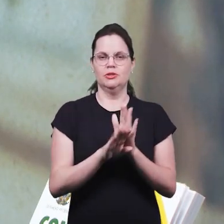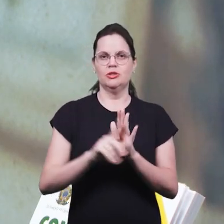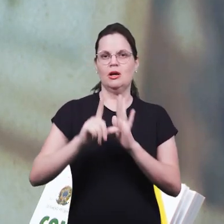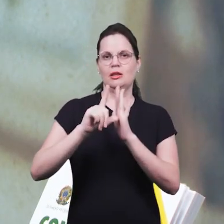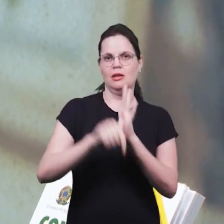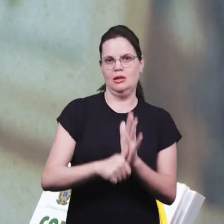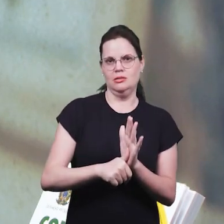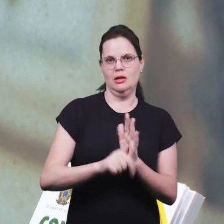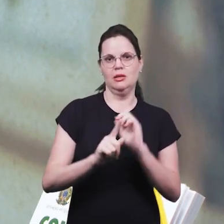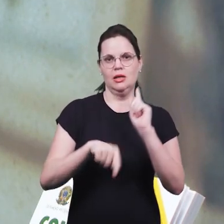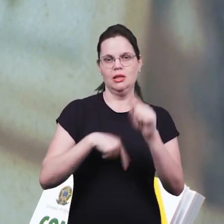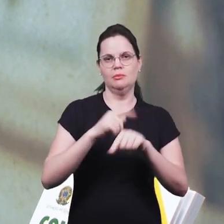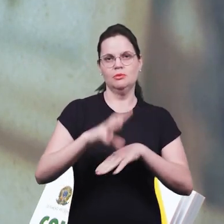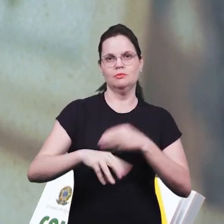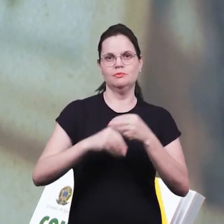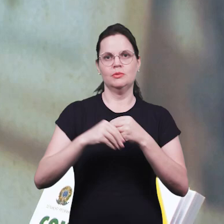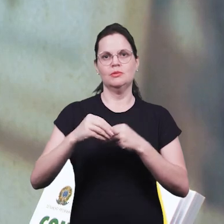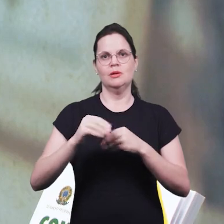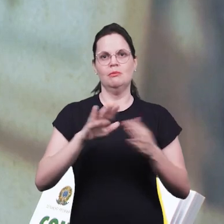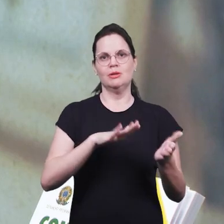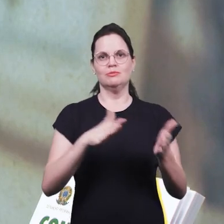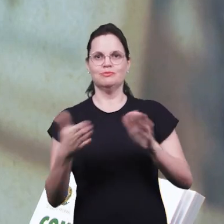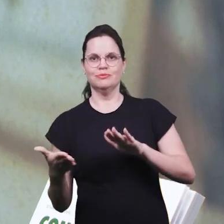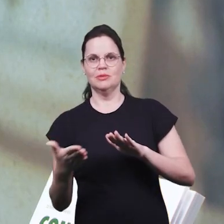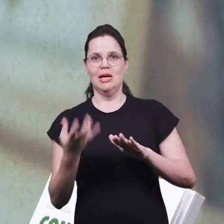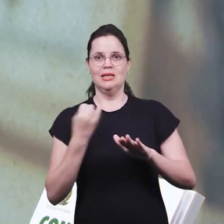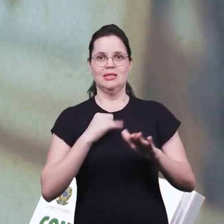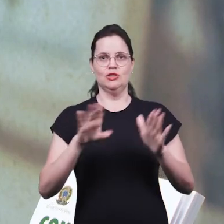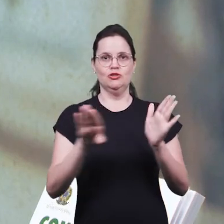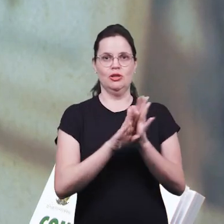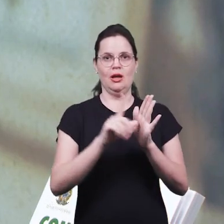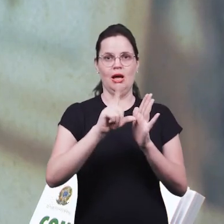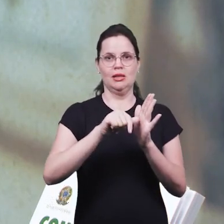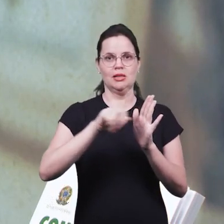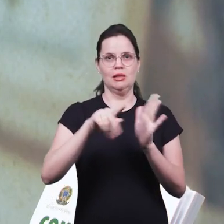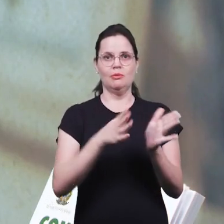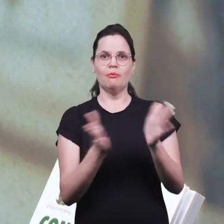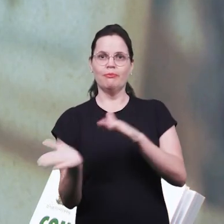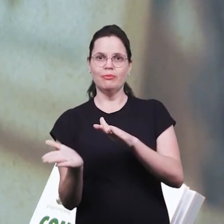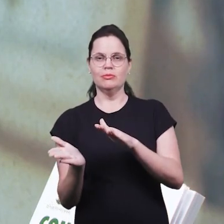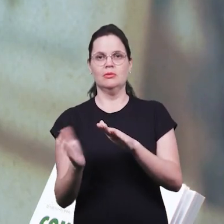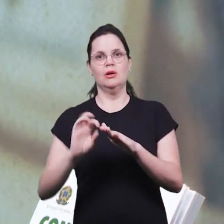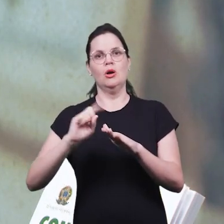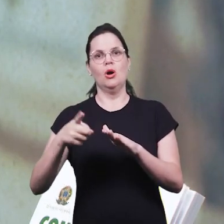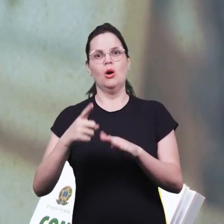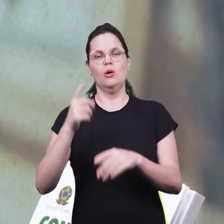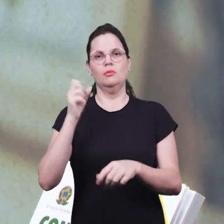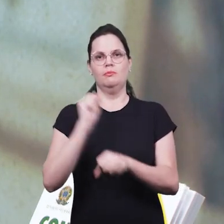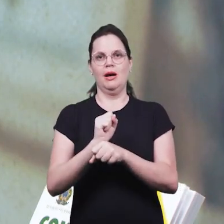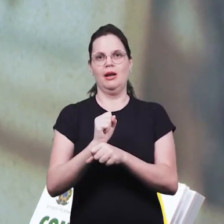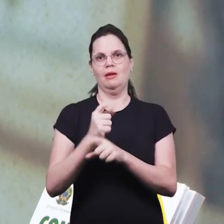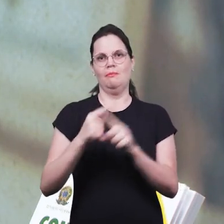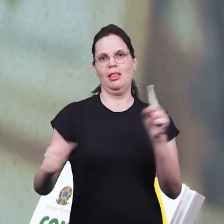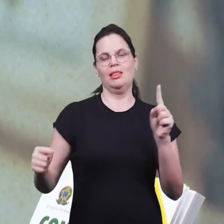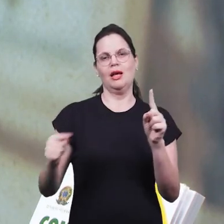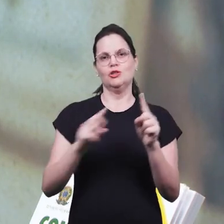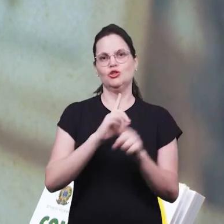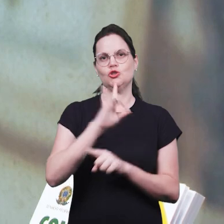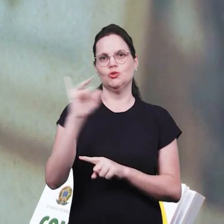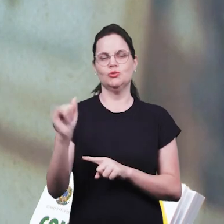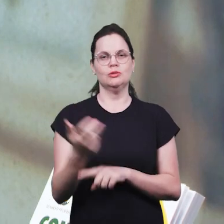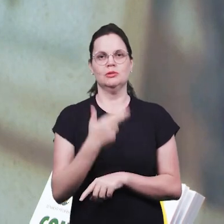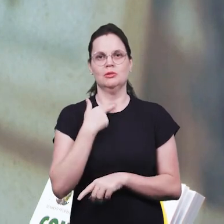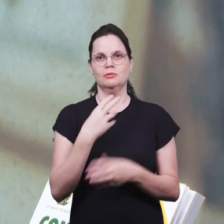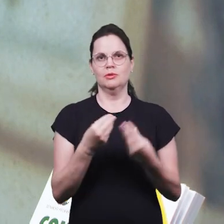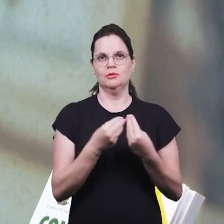no trabalho e cumprir a carga horária restante, ou se ausentar interrompendo a jornada de trabalho no meio do dia. E aí não sendo